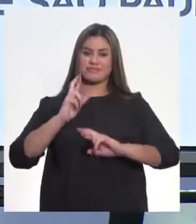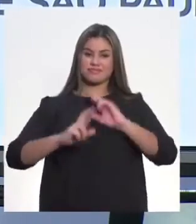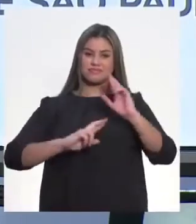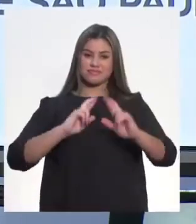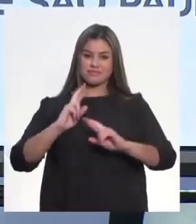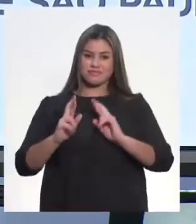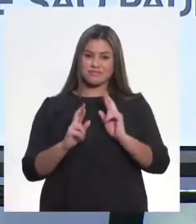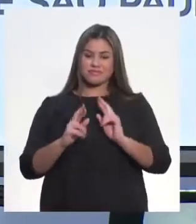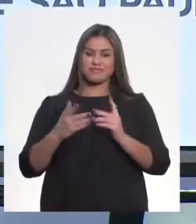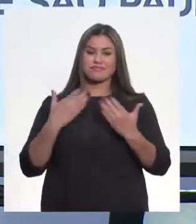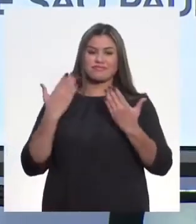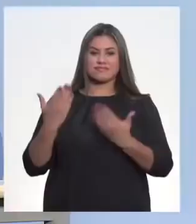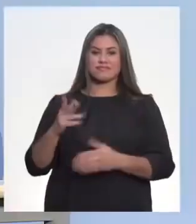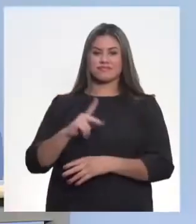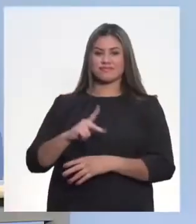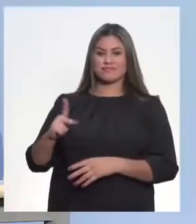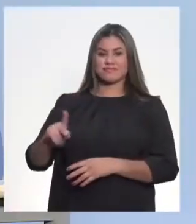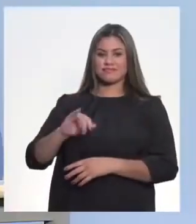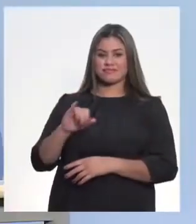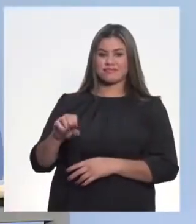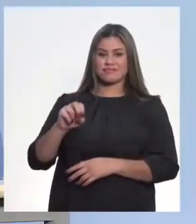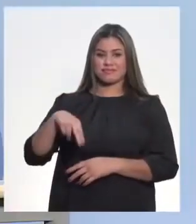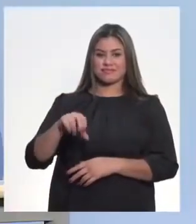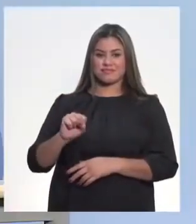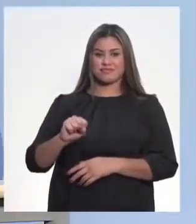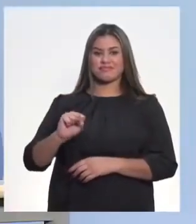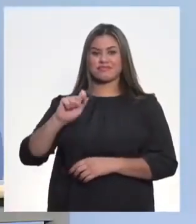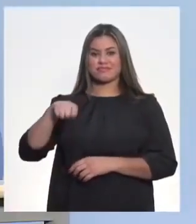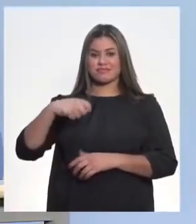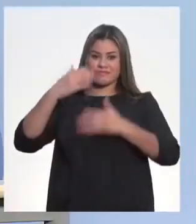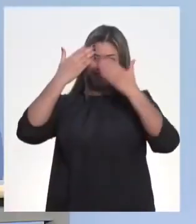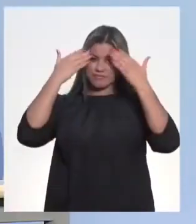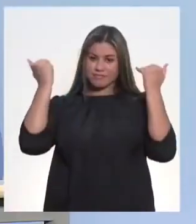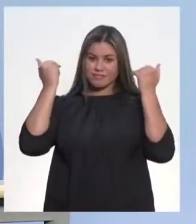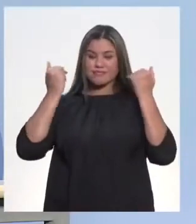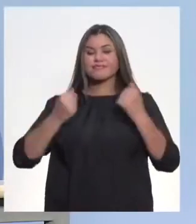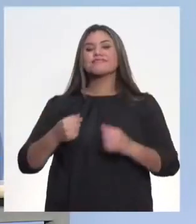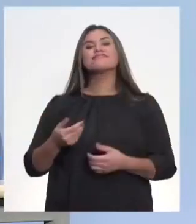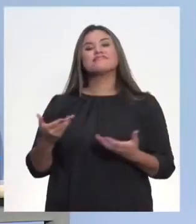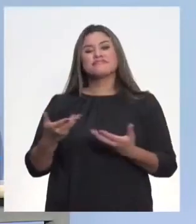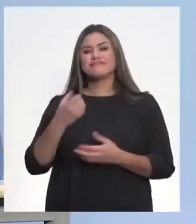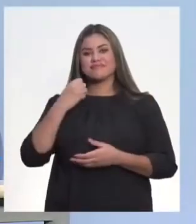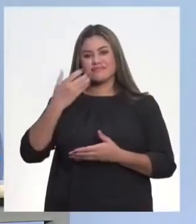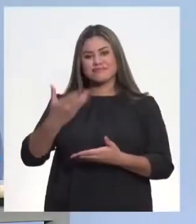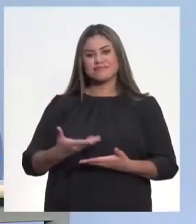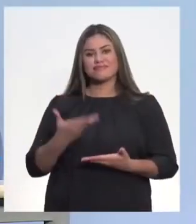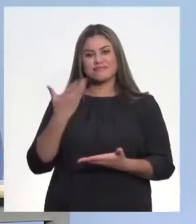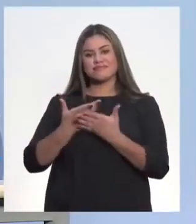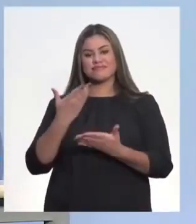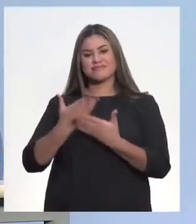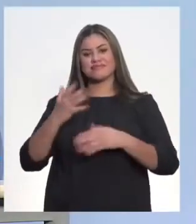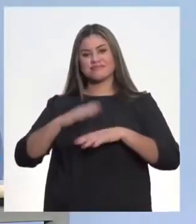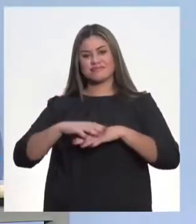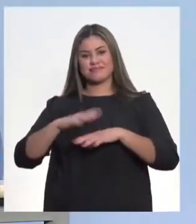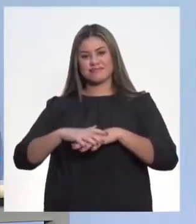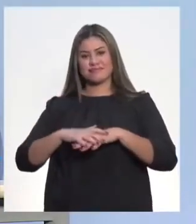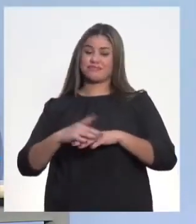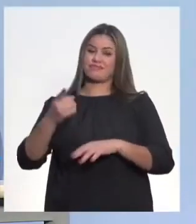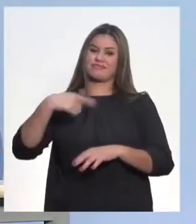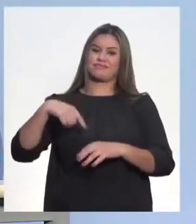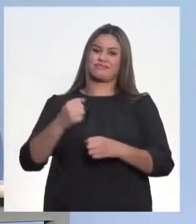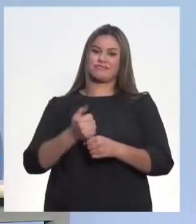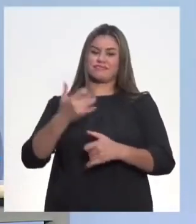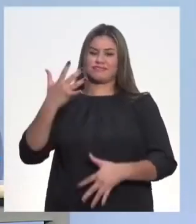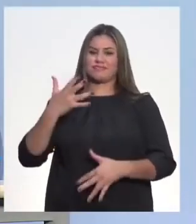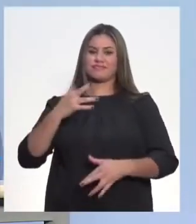de vocês, o professor Jonas. Olá, sejam todos bem-vindos para mais uma aula de matemática. Hoje eu vou estar aqui acompanhando vocês no